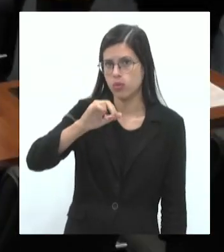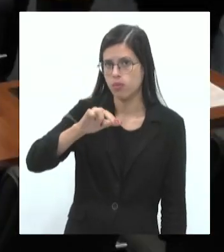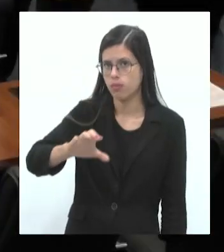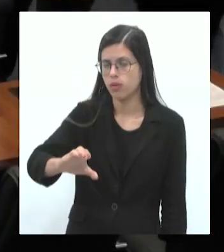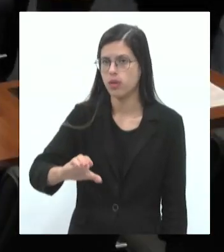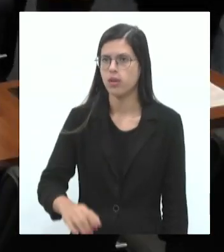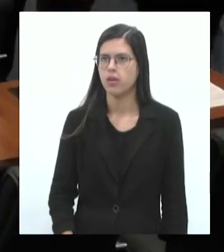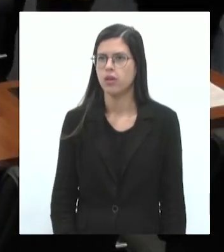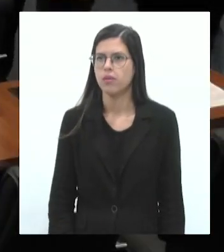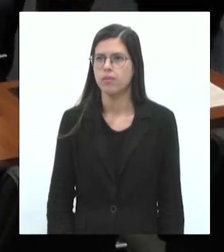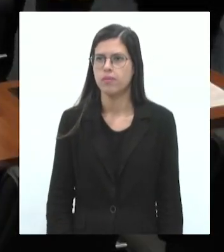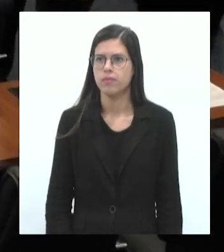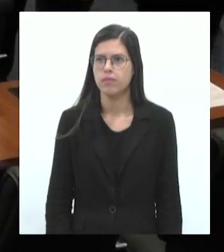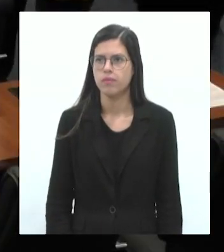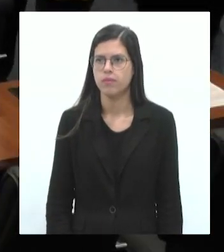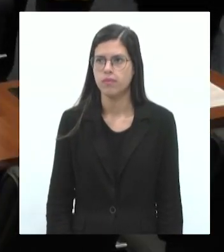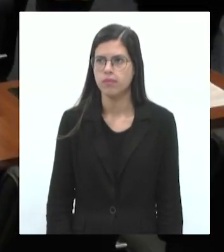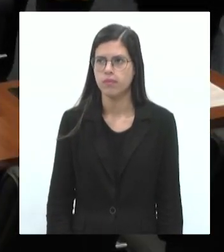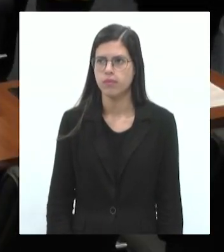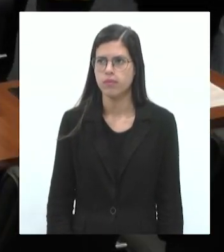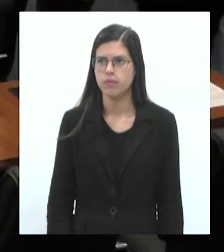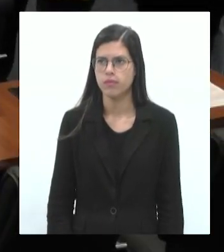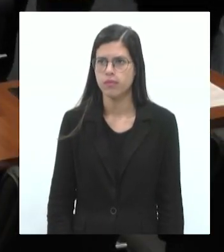deputado Machado pediu antes, eu creio.